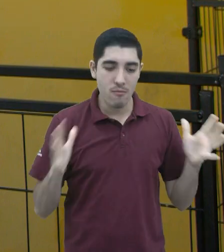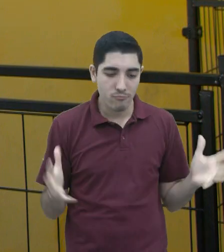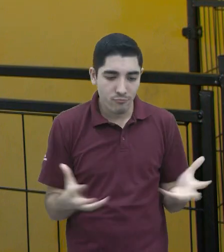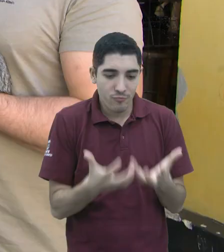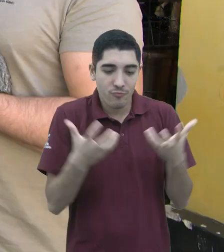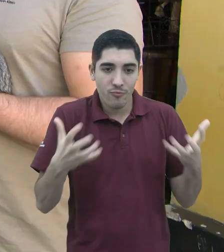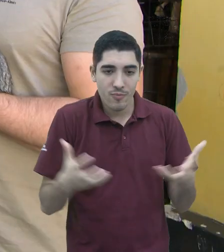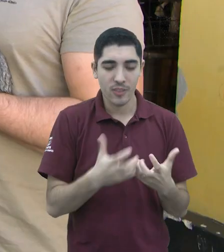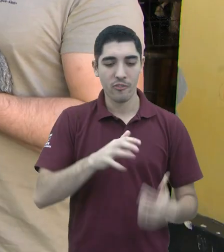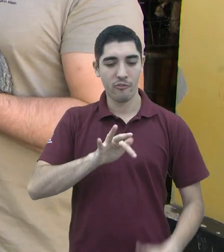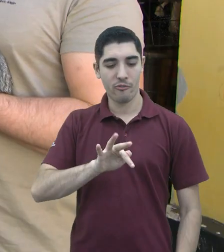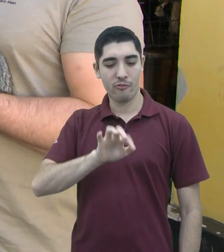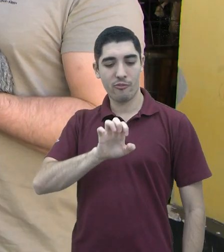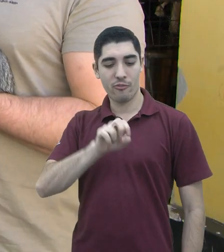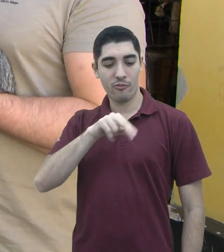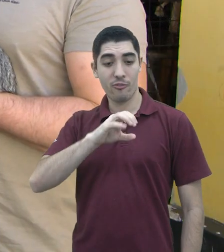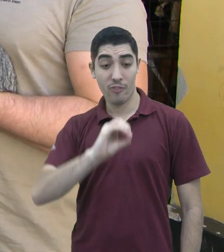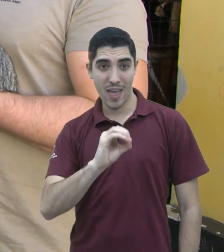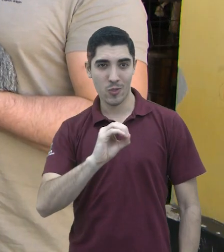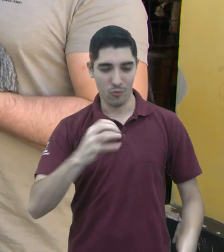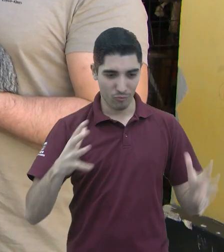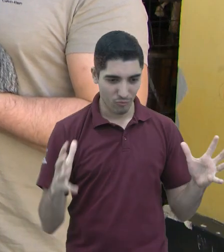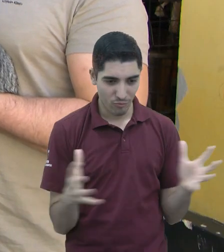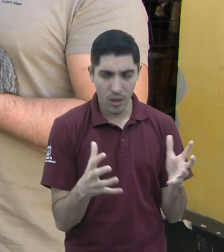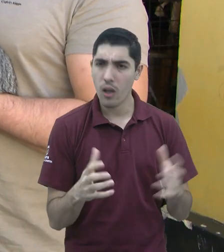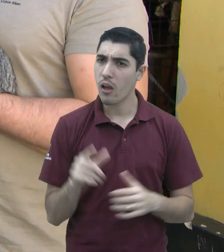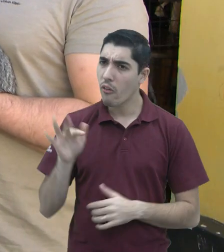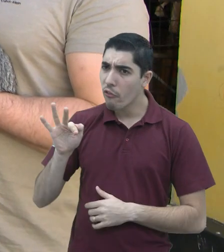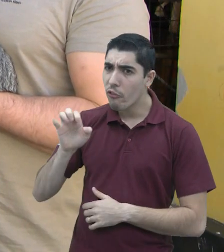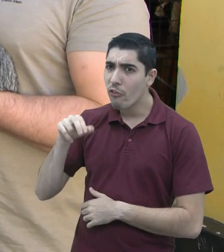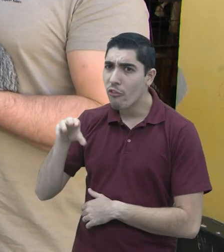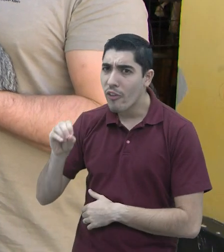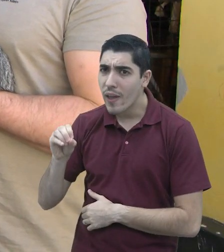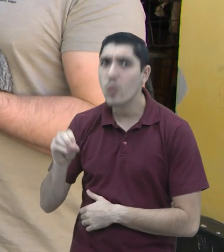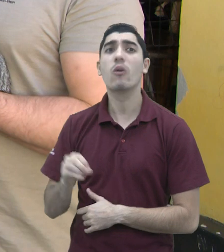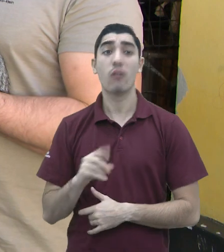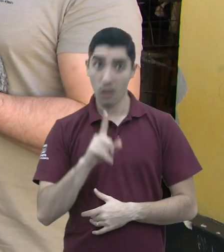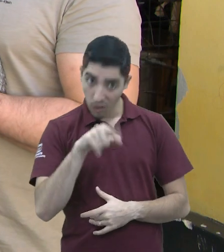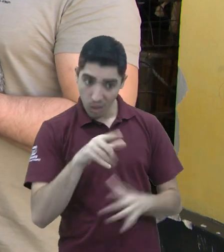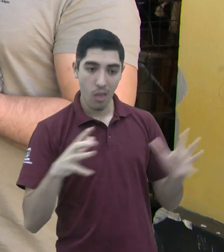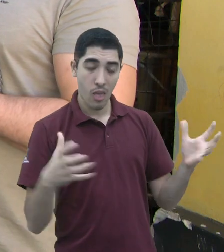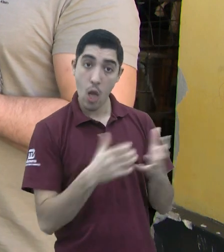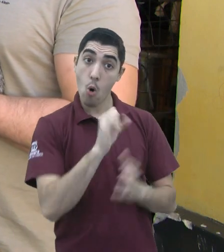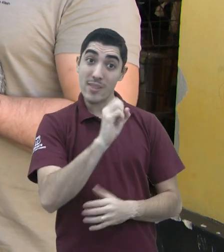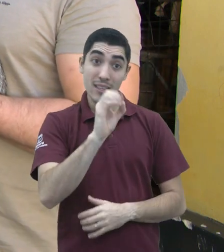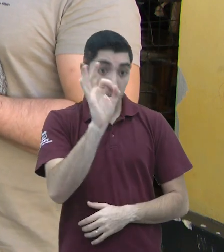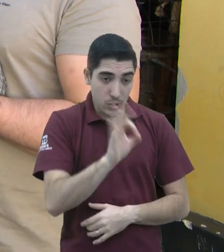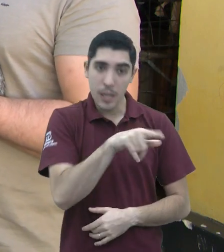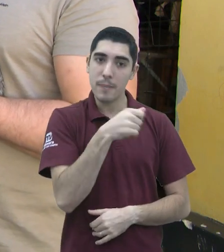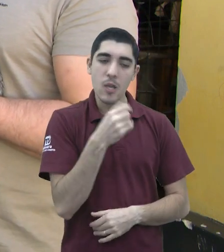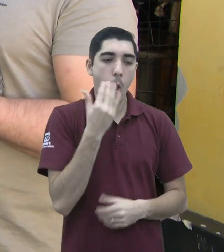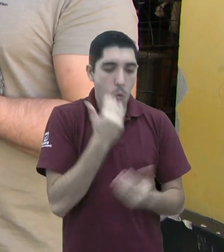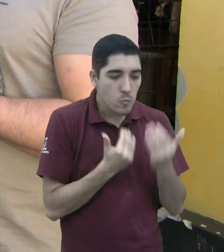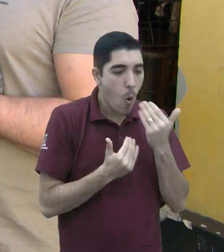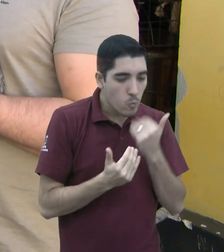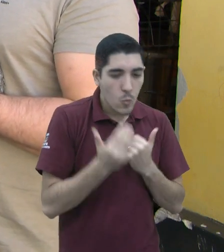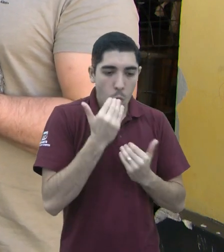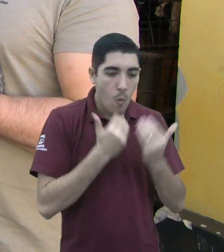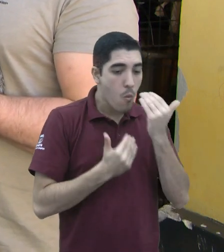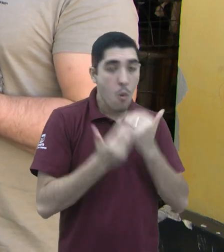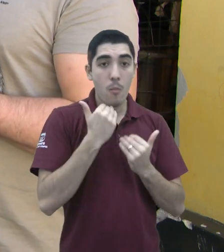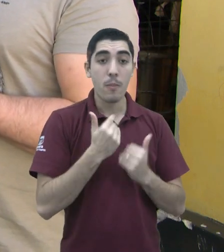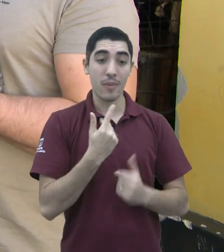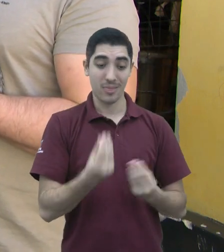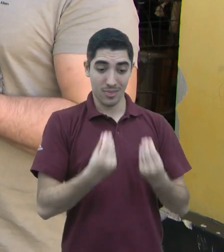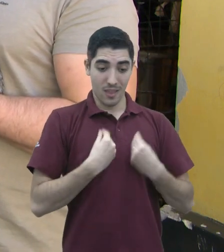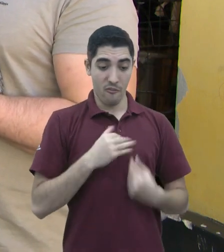de feno, é a base da alimentação deles. Feno? 70% da alimentação deles é feno. Caramba! Então, eles precisam estar ali mastigando o